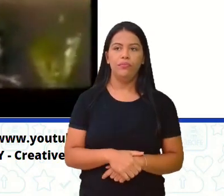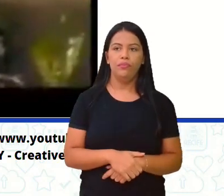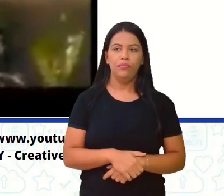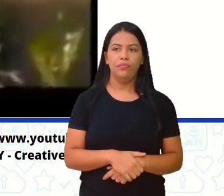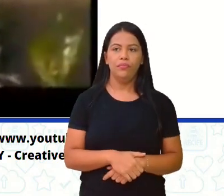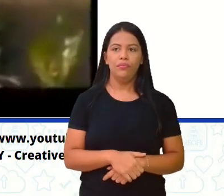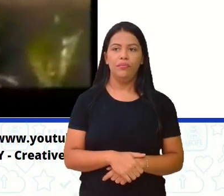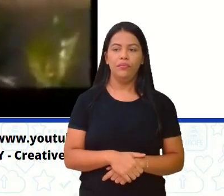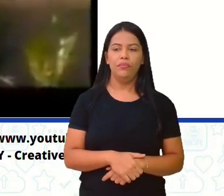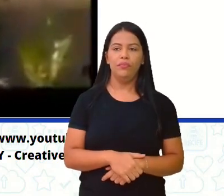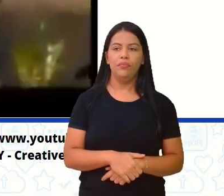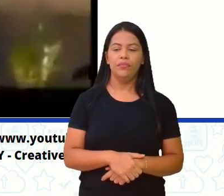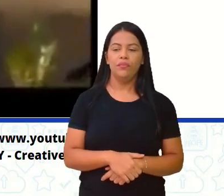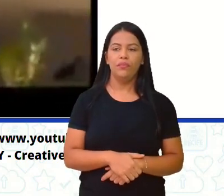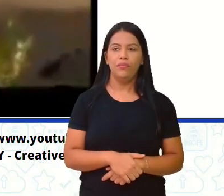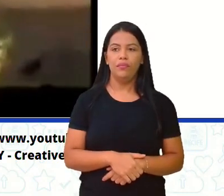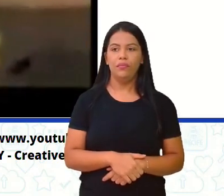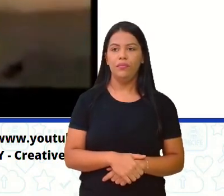Uhul!